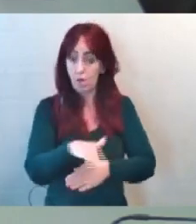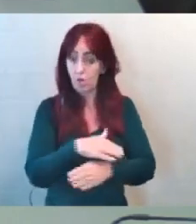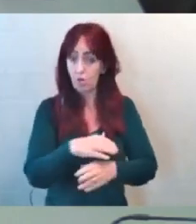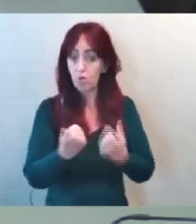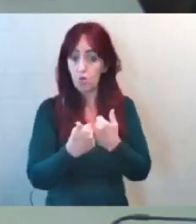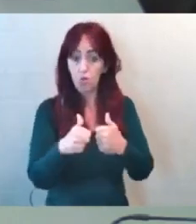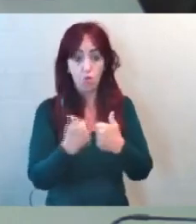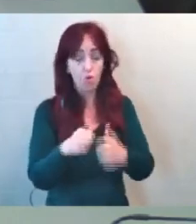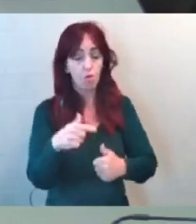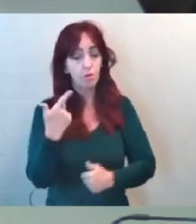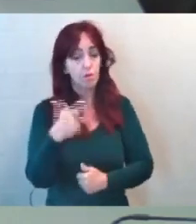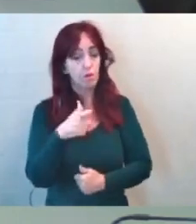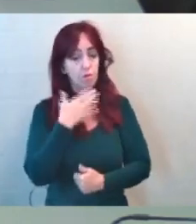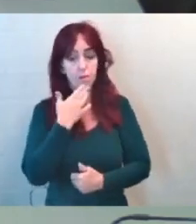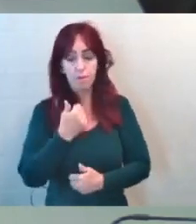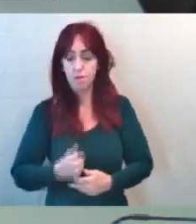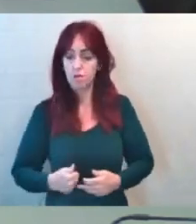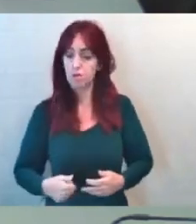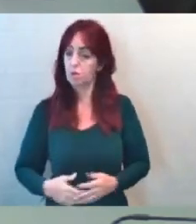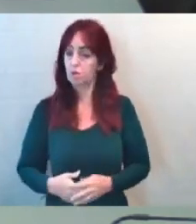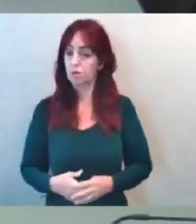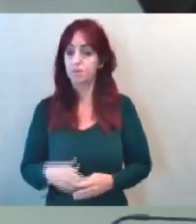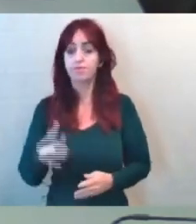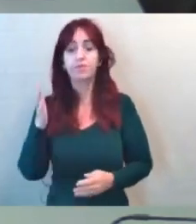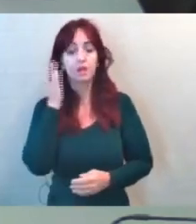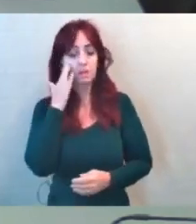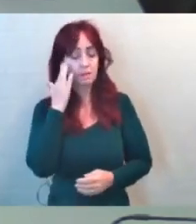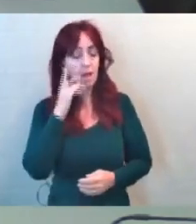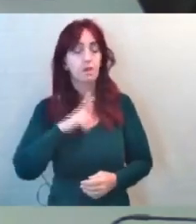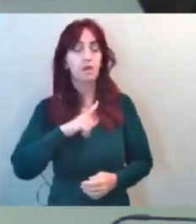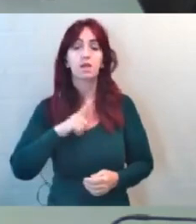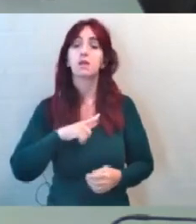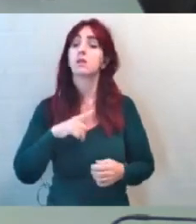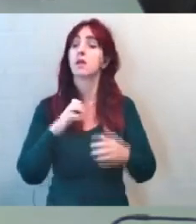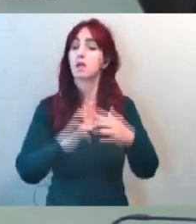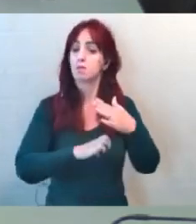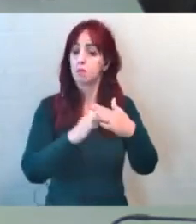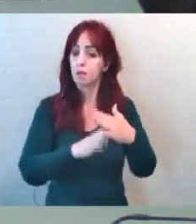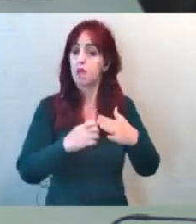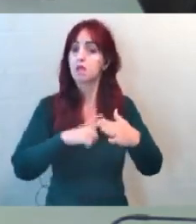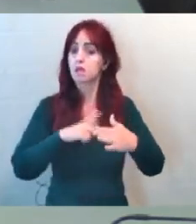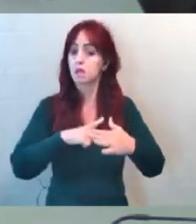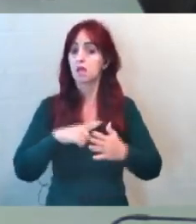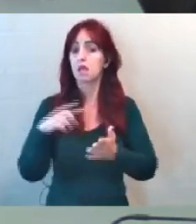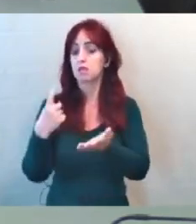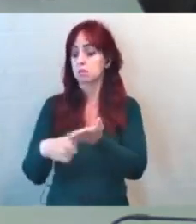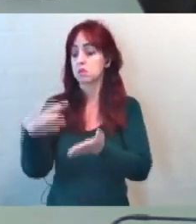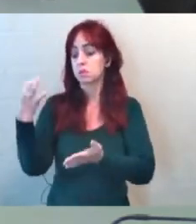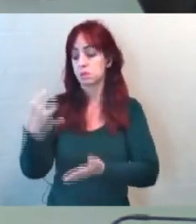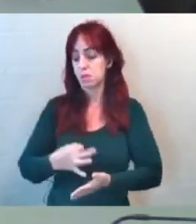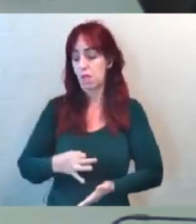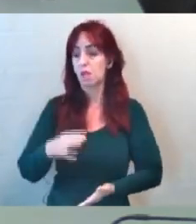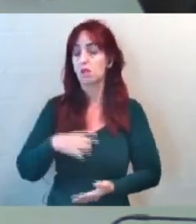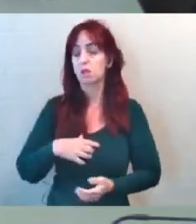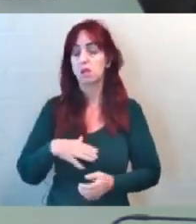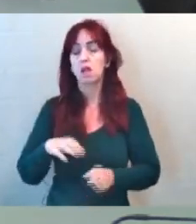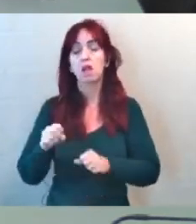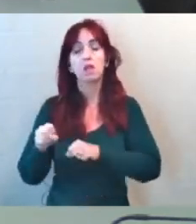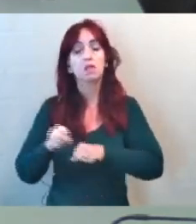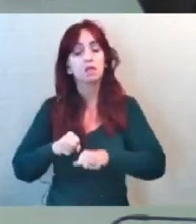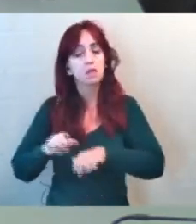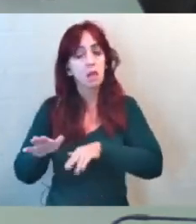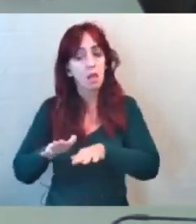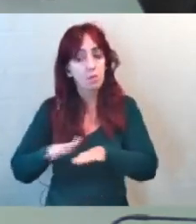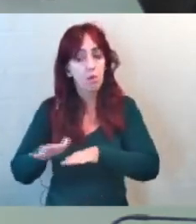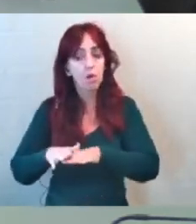Não existe. A gente sabe que tem empresas que já exercem um bom papel também. Tem um transporte de qualidade. A gente está aqui para criticar, né, elas